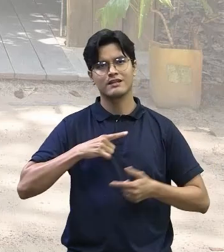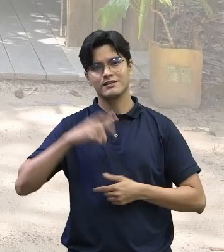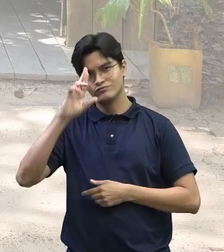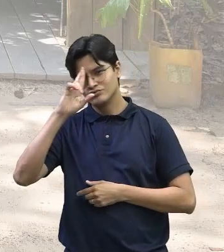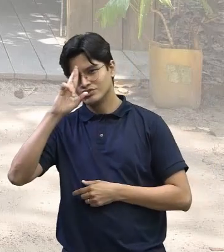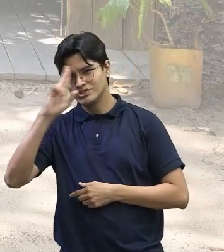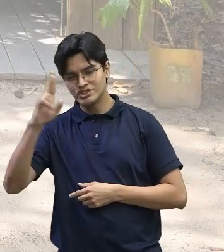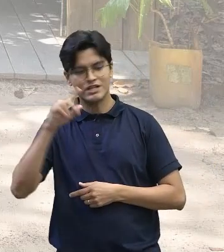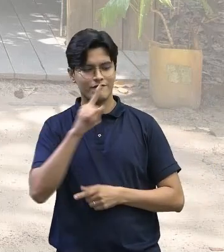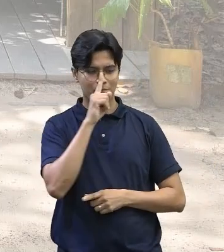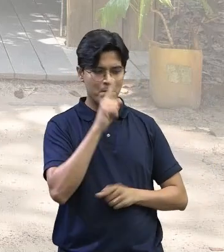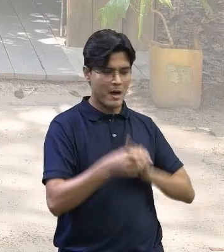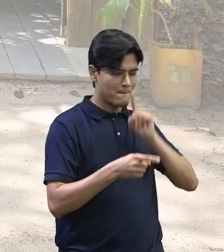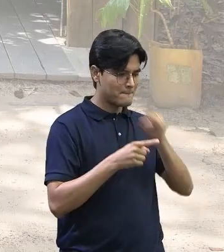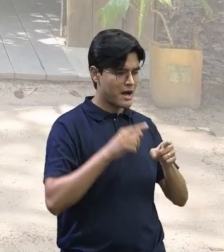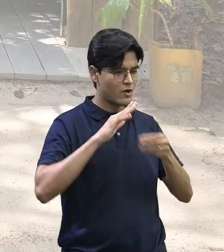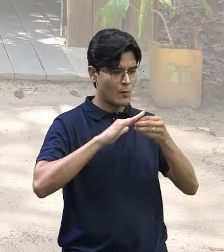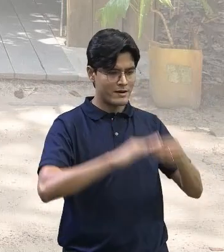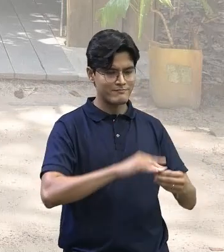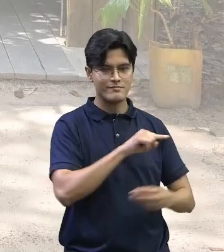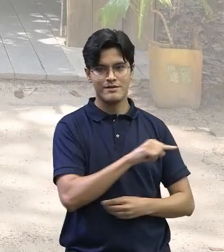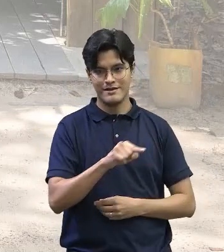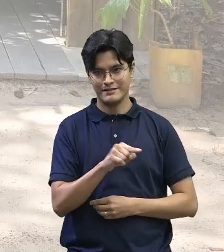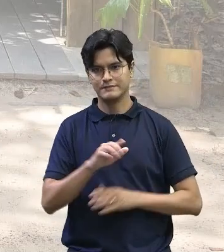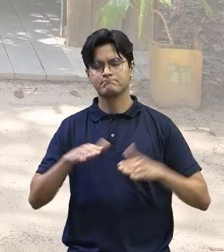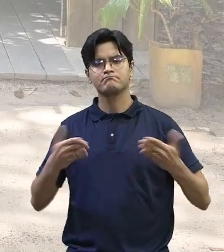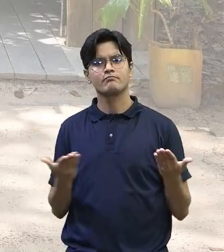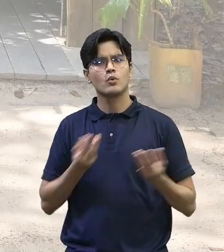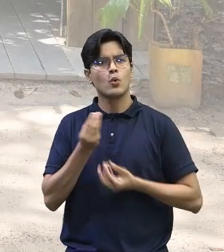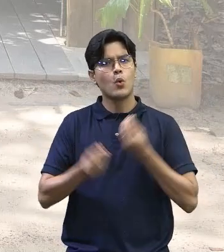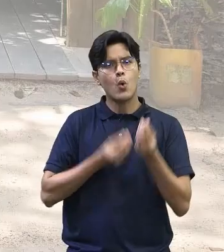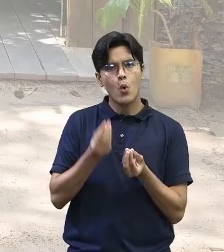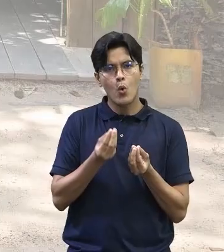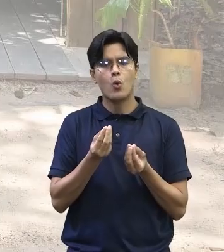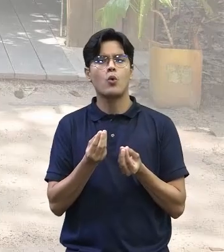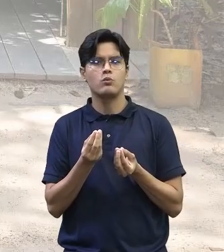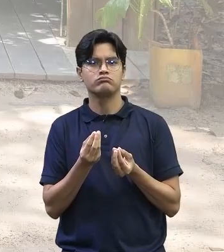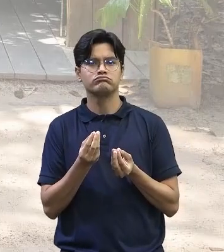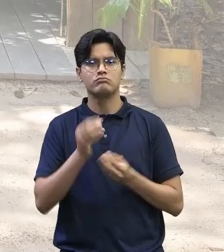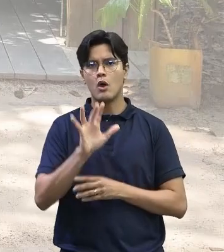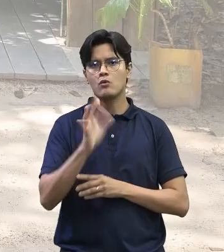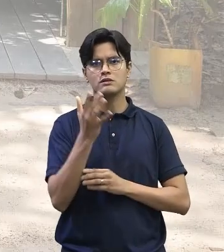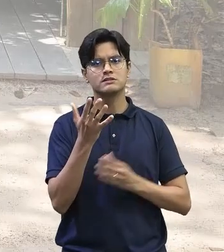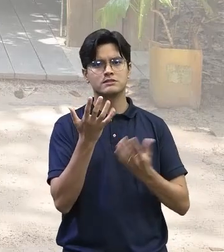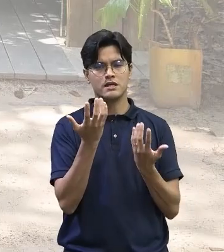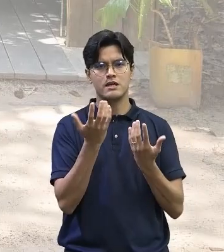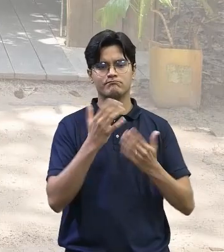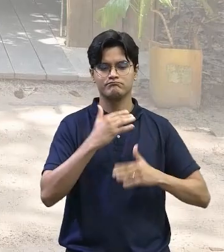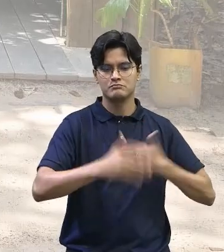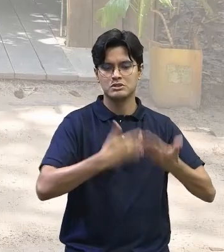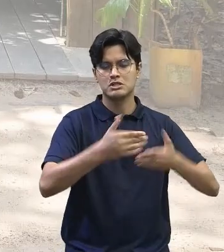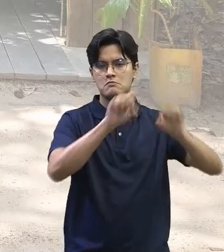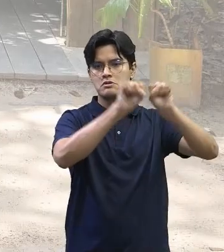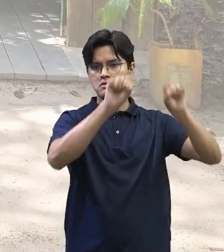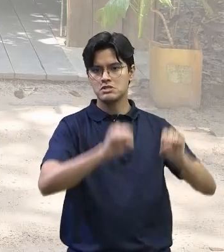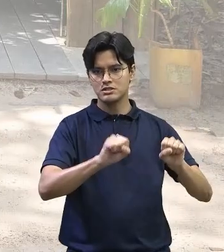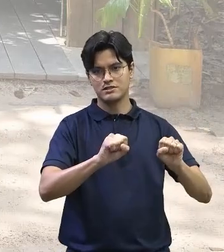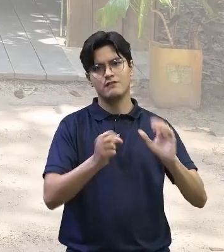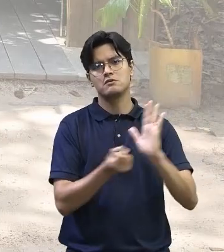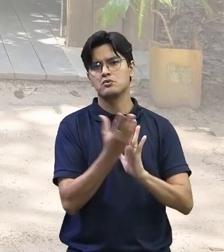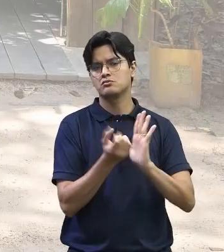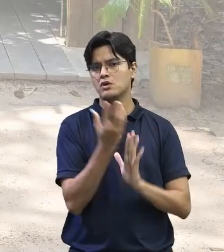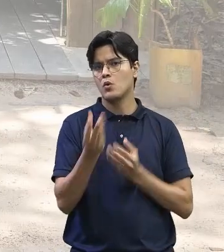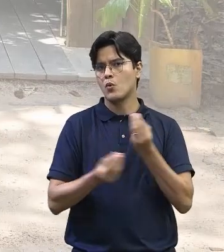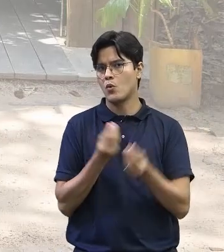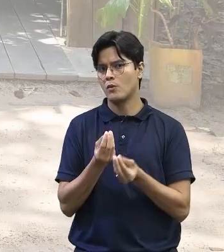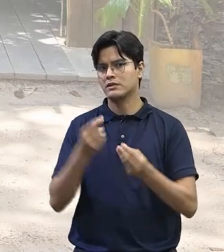funcionava de fato esse sistema, essa unidade produtiva através da análise de 3 pontos essenciais: